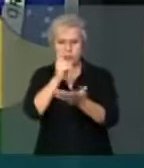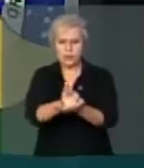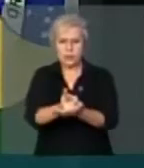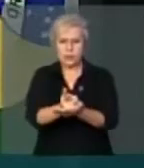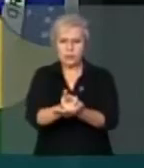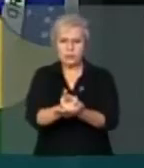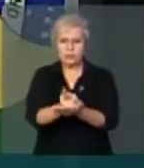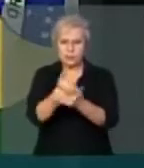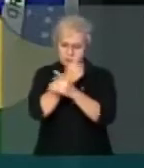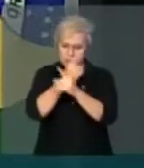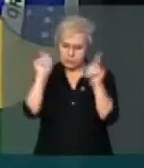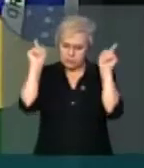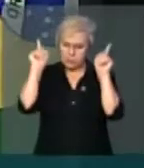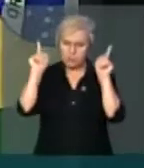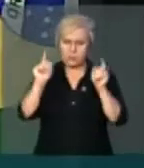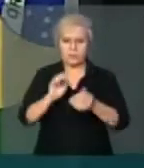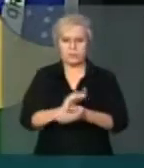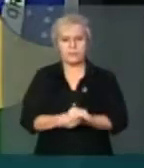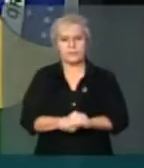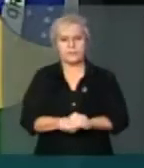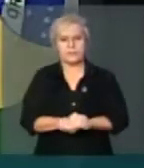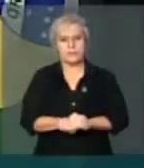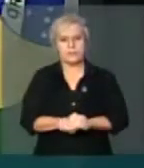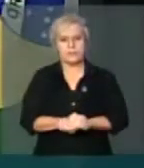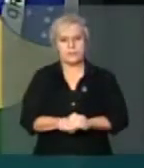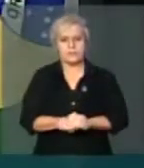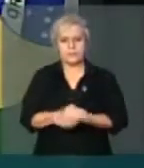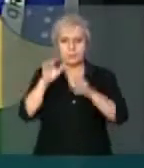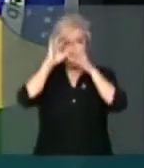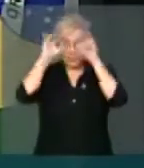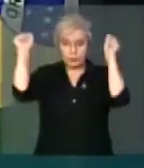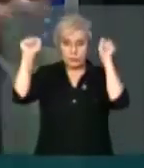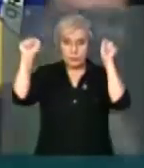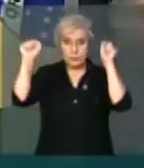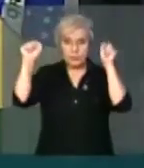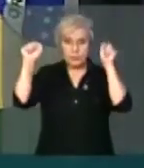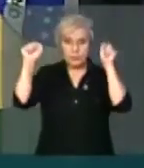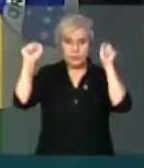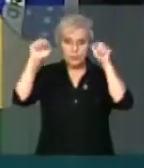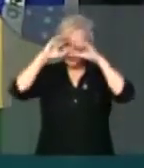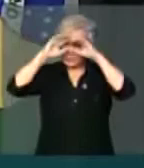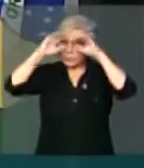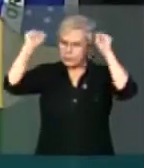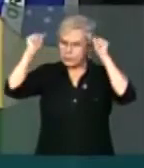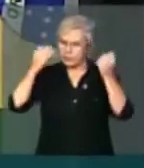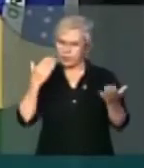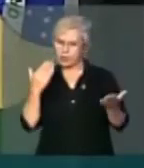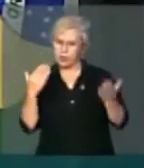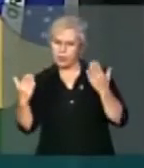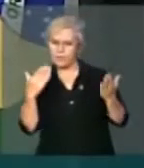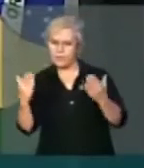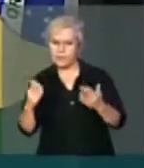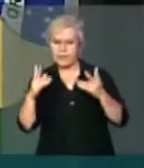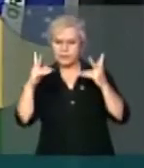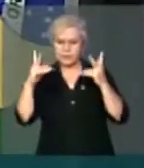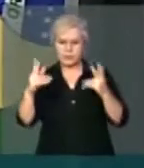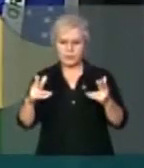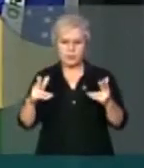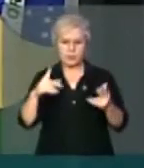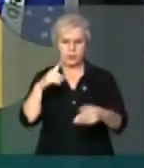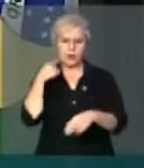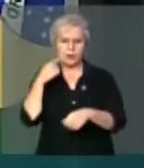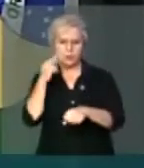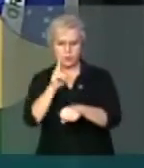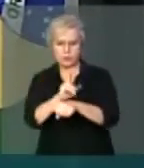a favor para pagar com o juiz da Suprema Corte. A Suprema Corte não pode ser equiparada ao